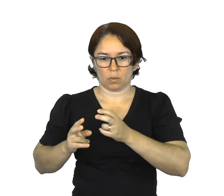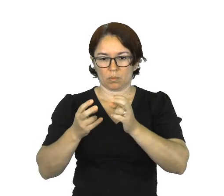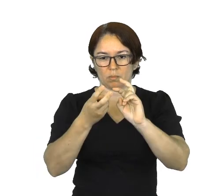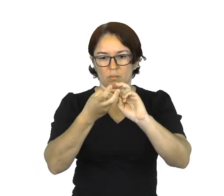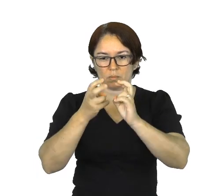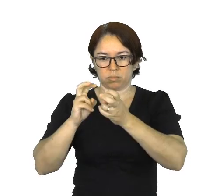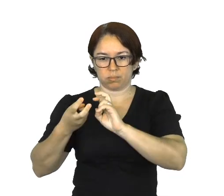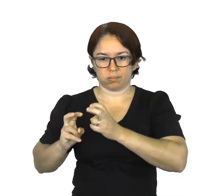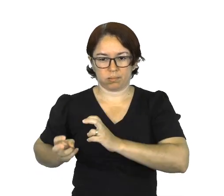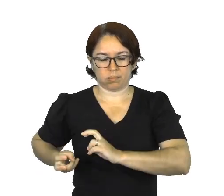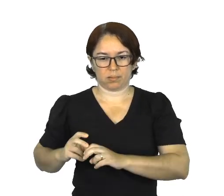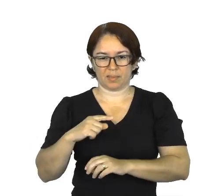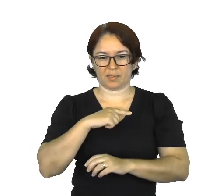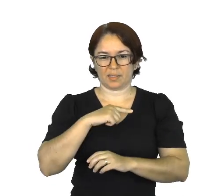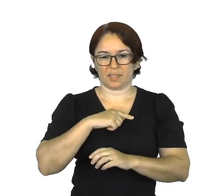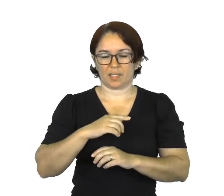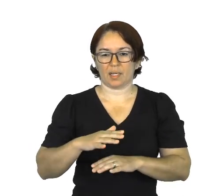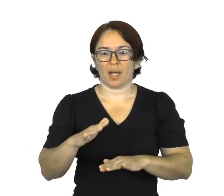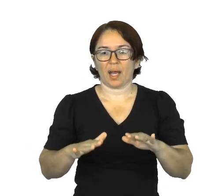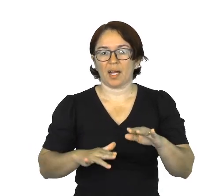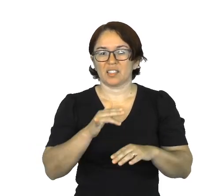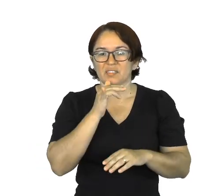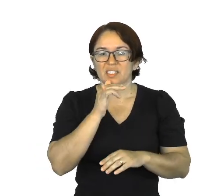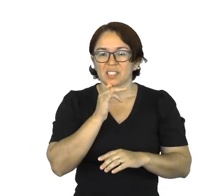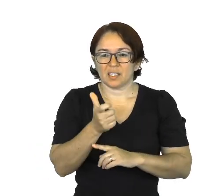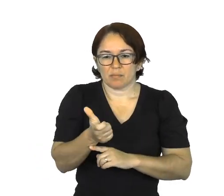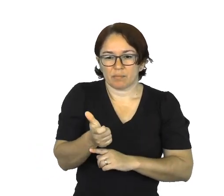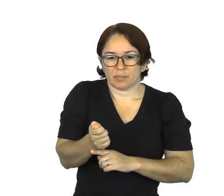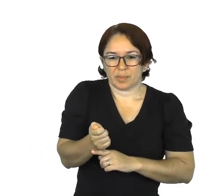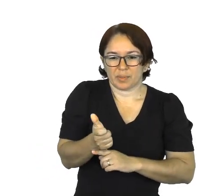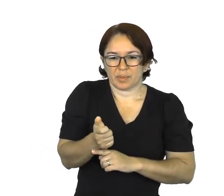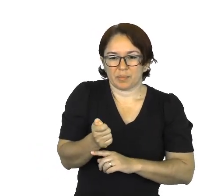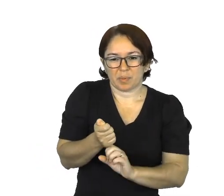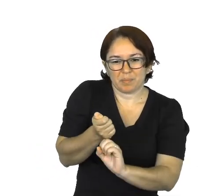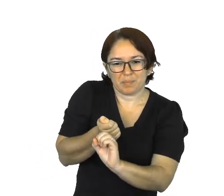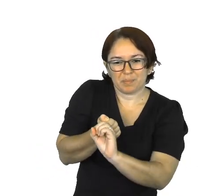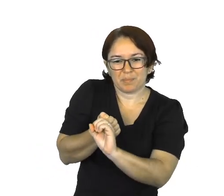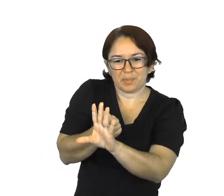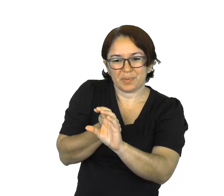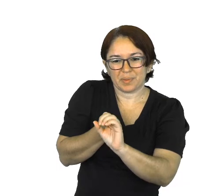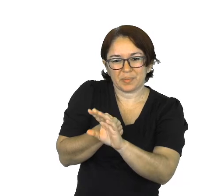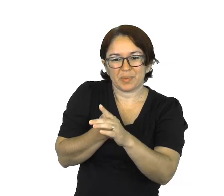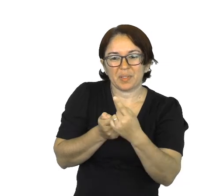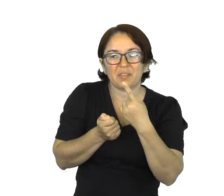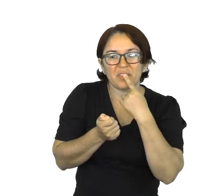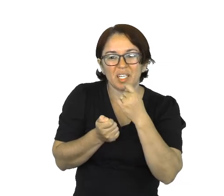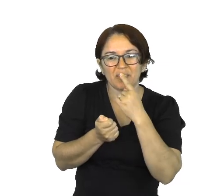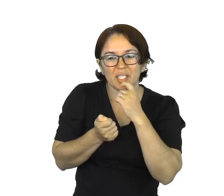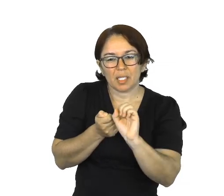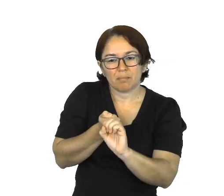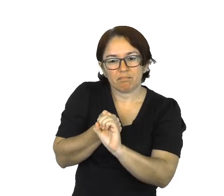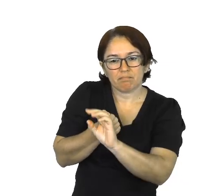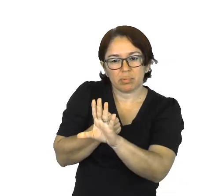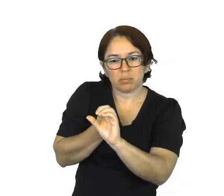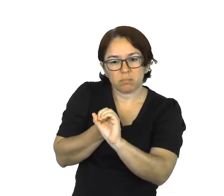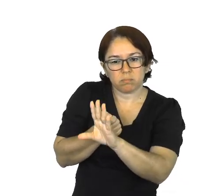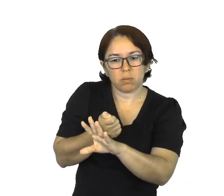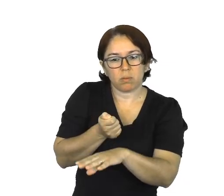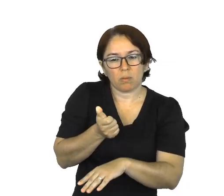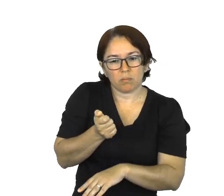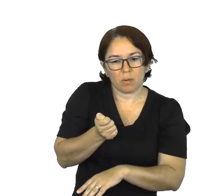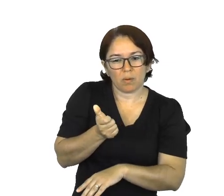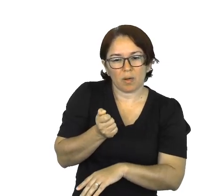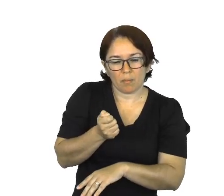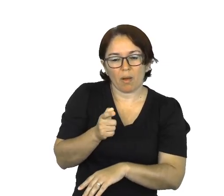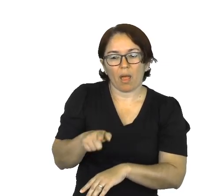tá? Aquele laserzinho que a gente pega, que a gente fica brincando lá, o infravermelho, são ondas eletromagnéticas. A luz